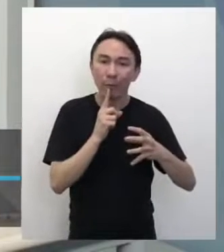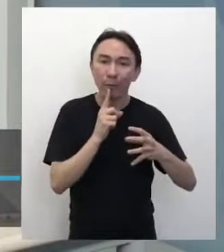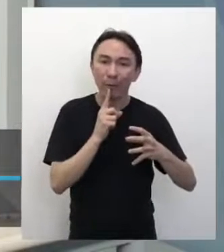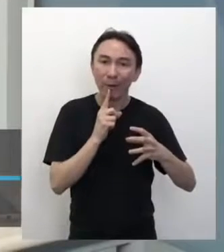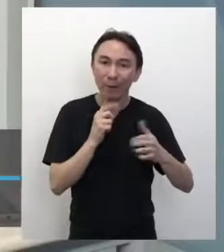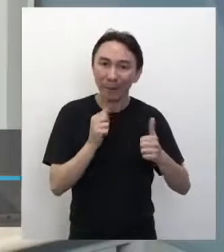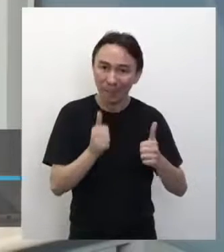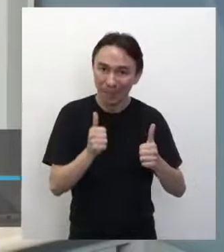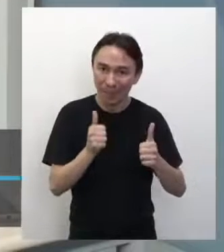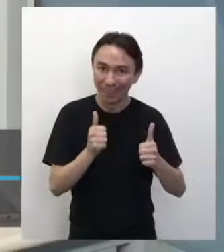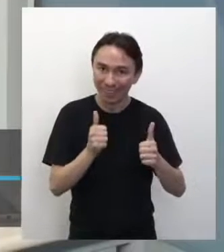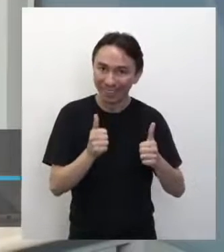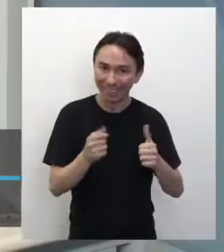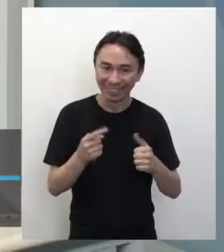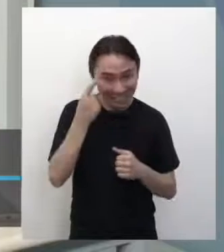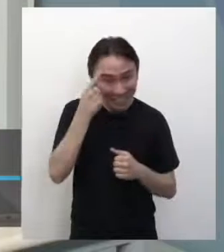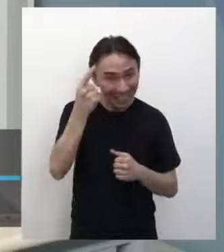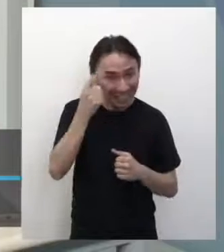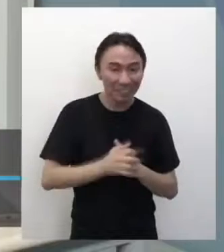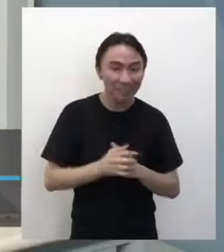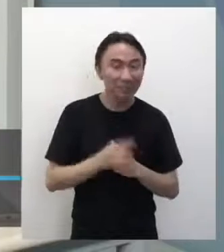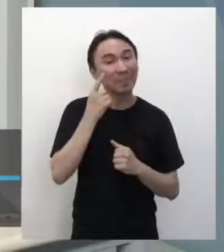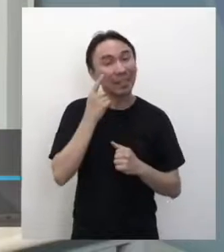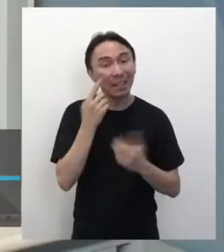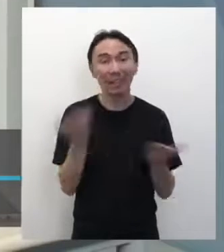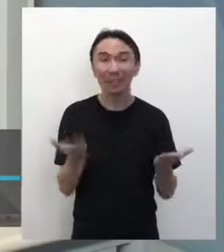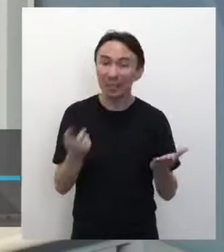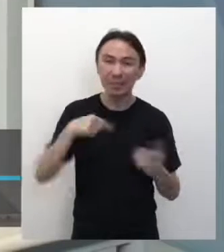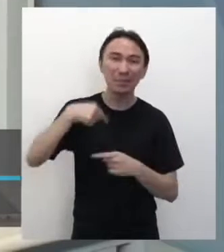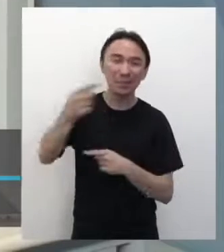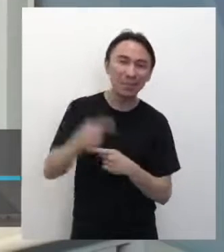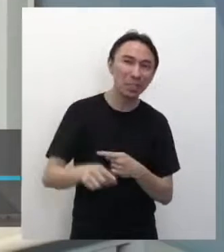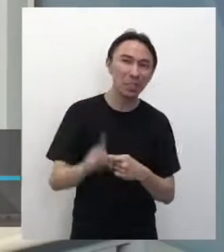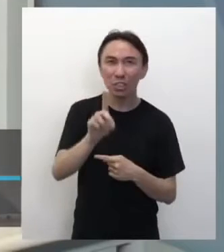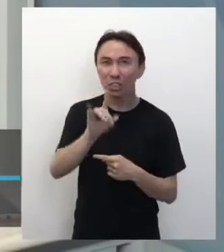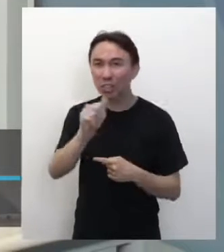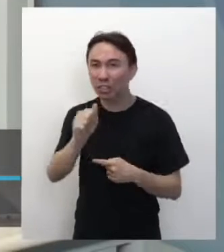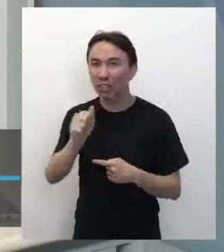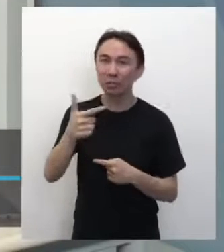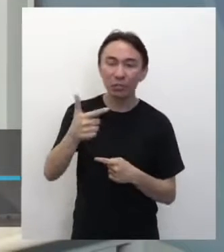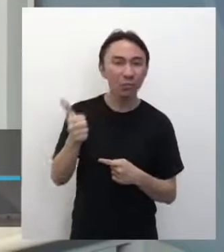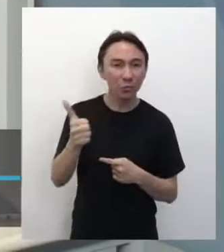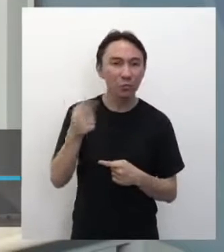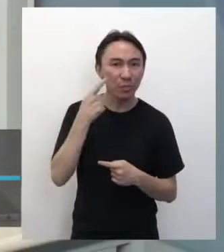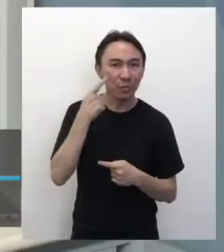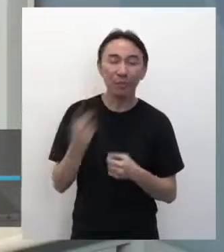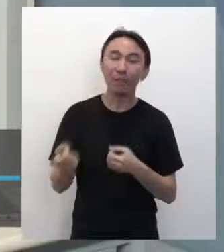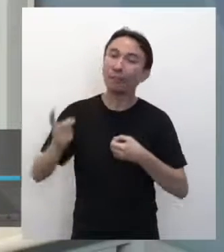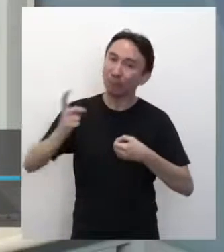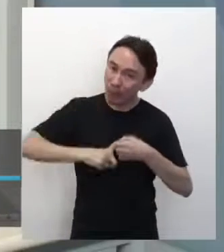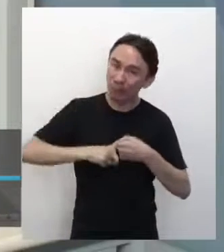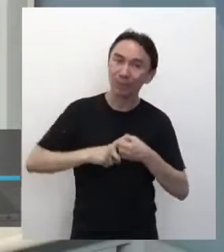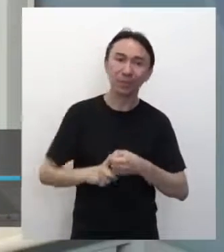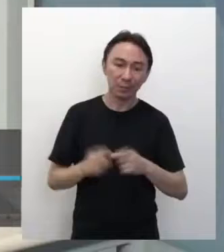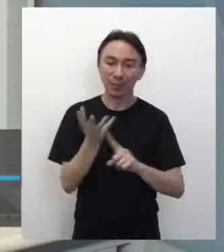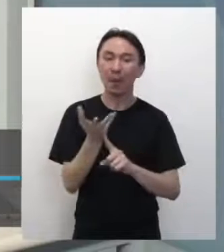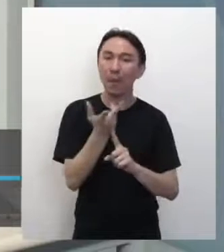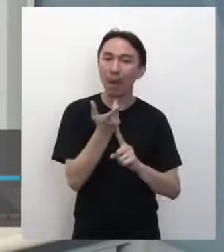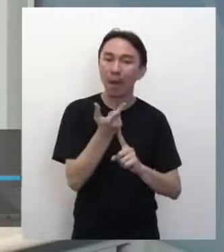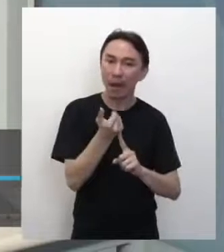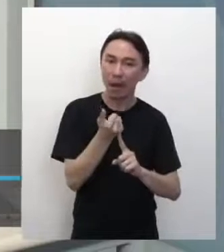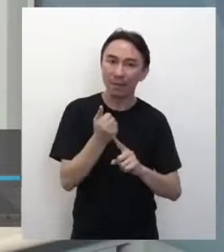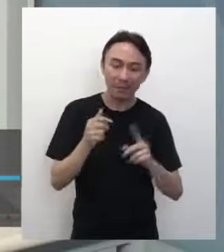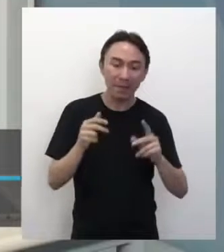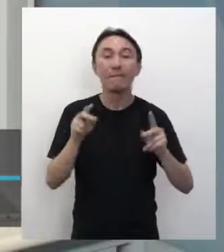carinho, cuidem aqui das nossas aulas. Dia 21 eu tô de volta com a habilidade de artes visuais. A professora Márcia vai fazer uma